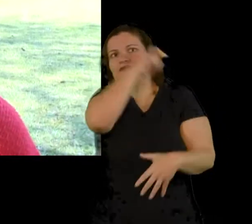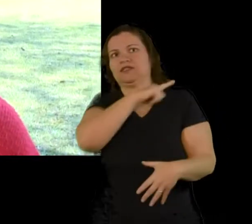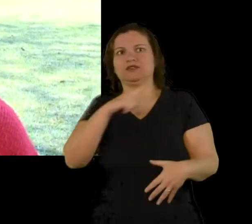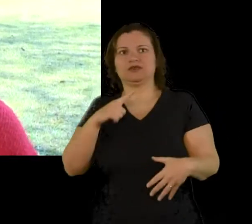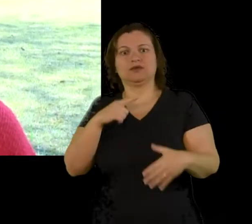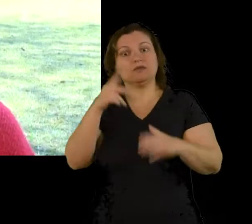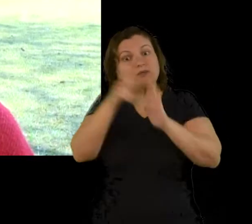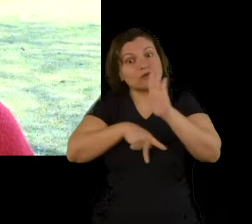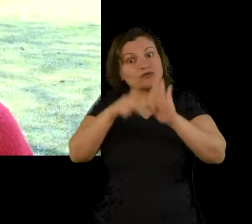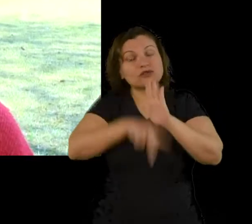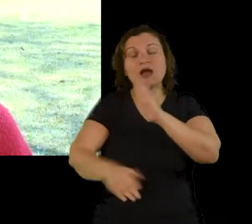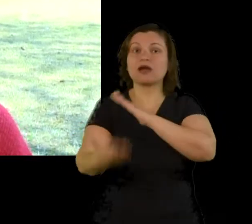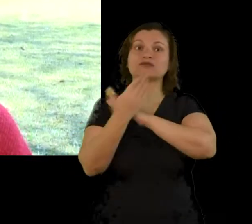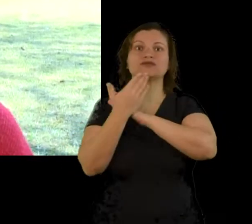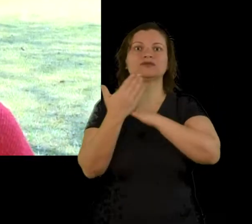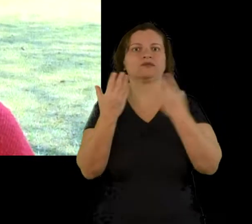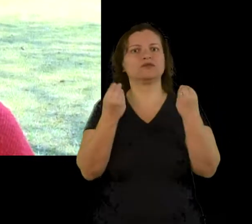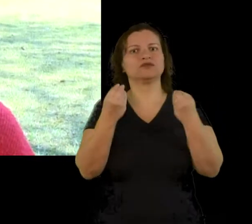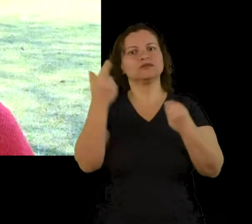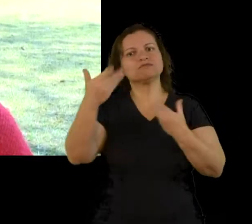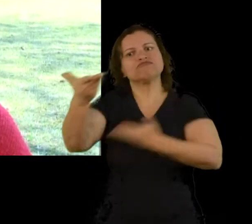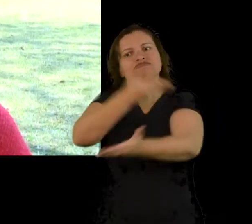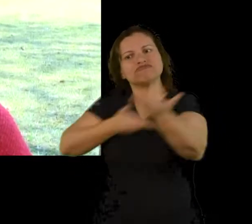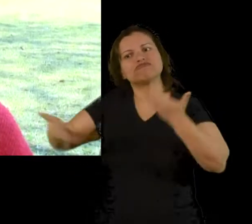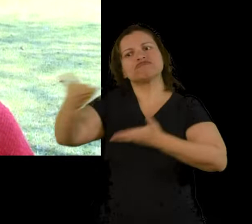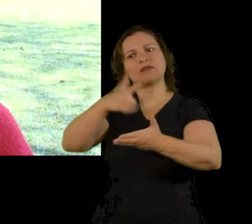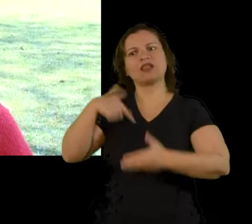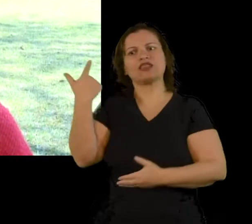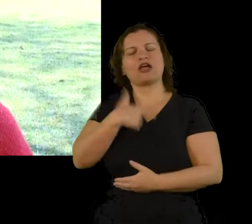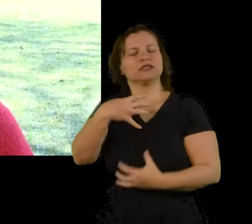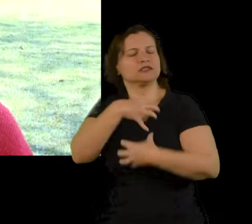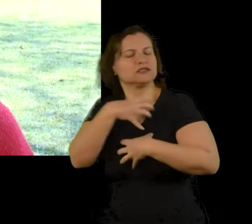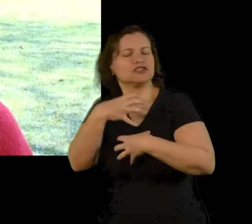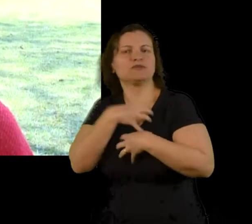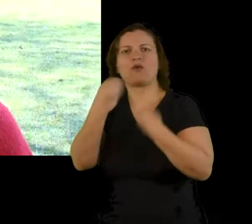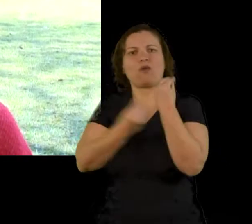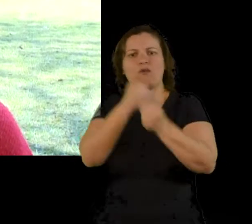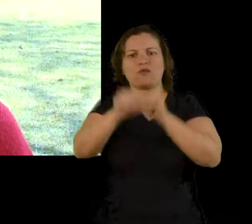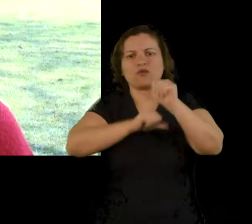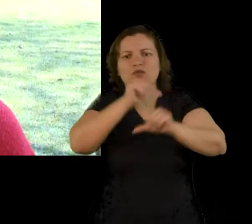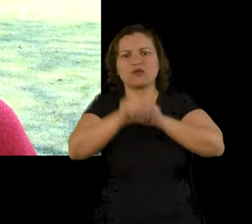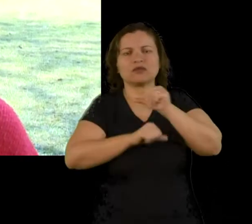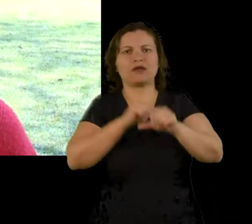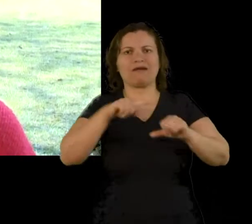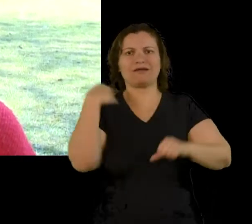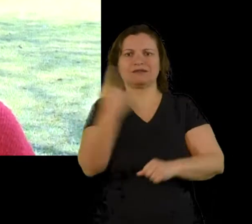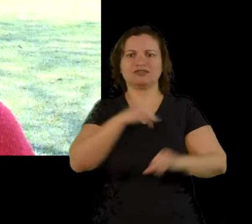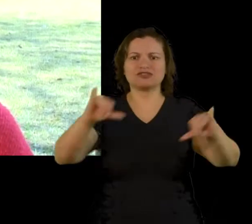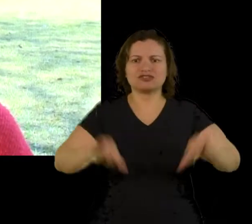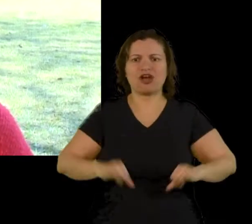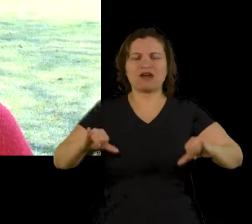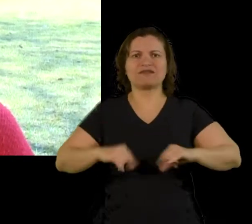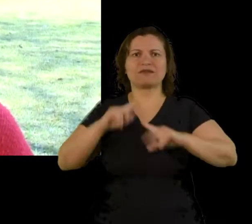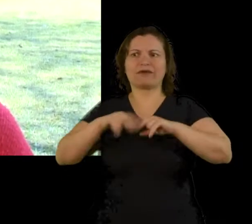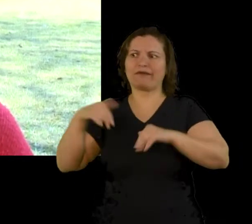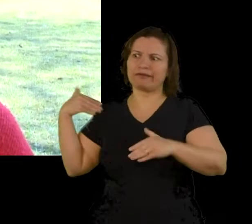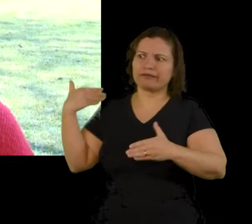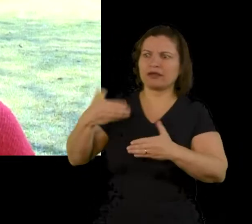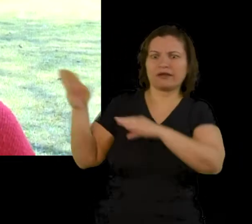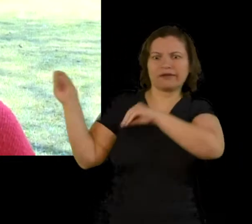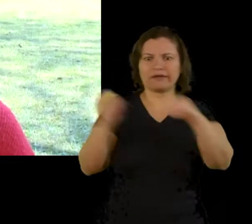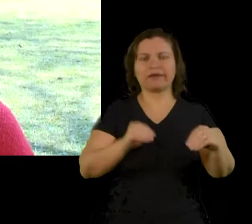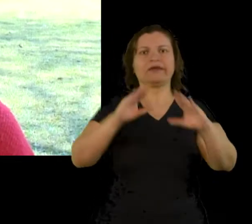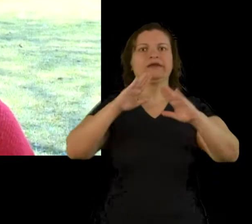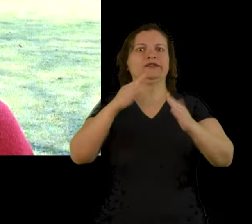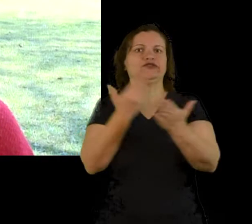esse projeto ele ajuda muito a gente a compartilhar os nossos sentimentos em relação à mudança que a gente sofre, vindo estudar